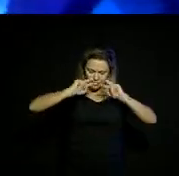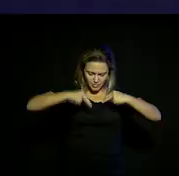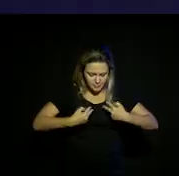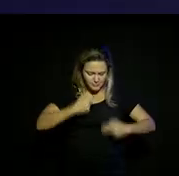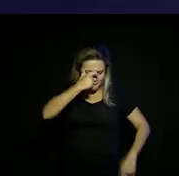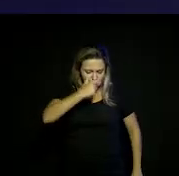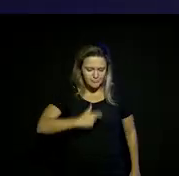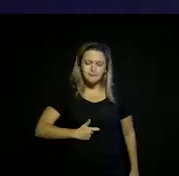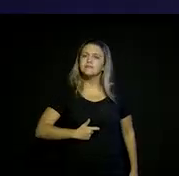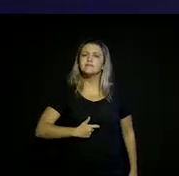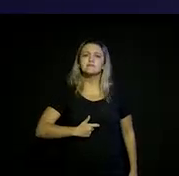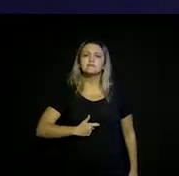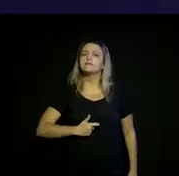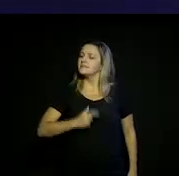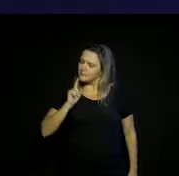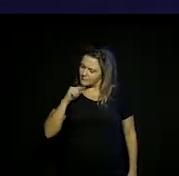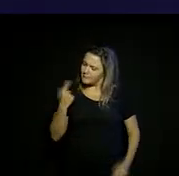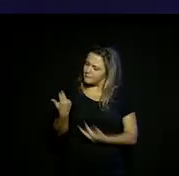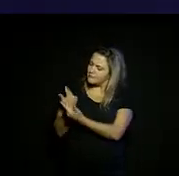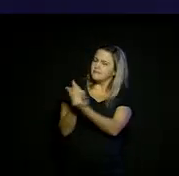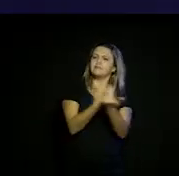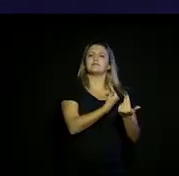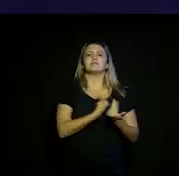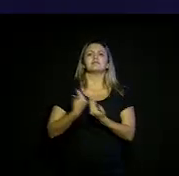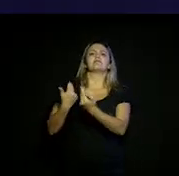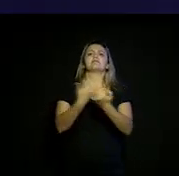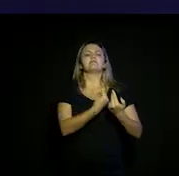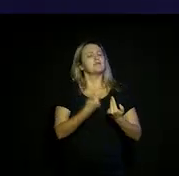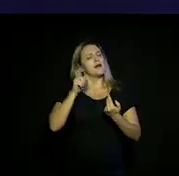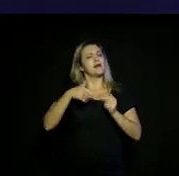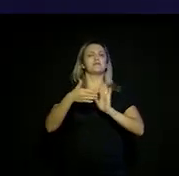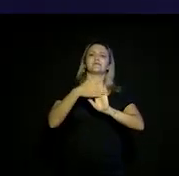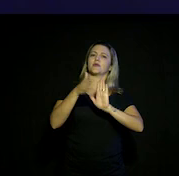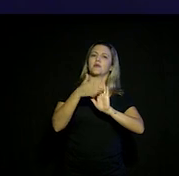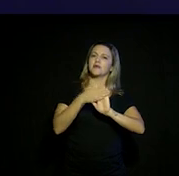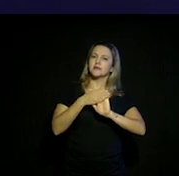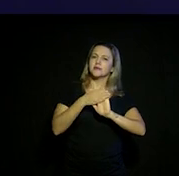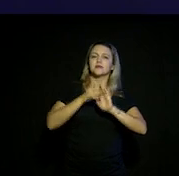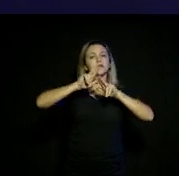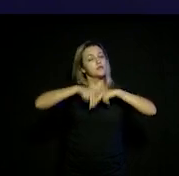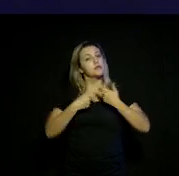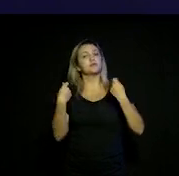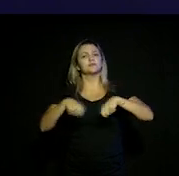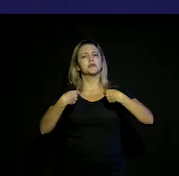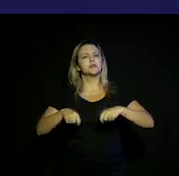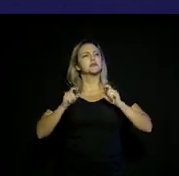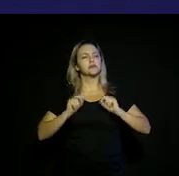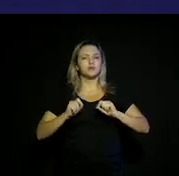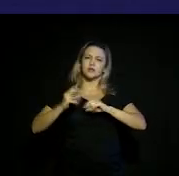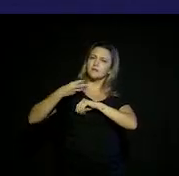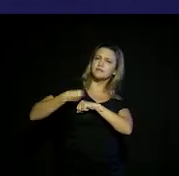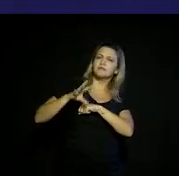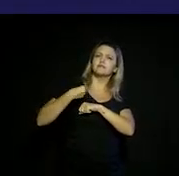do homem e sermos iguais a nós mesmos. Essa é a proposta. E dentro disso eu preciso passar